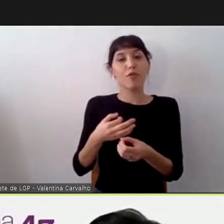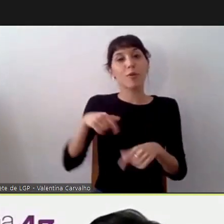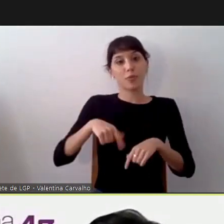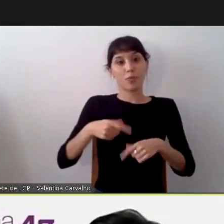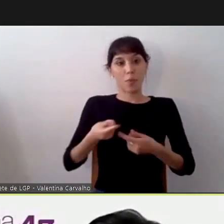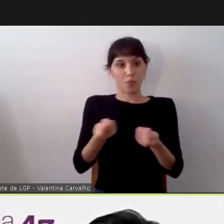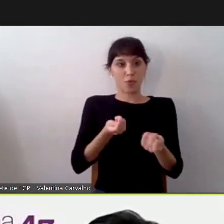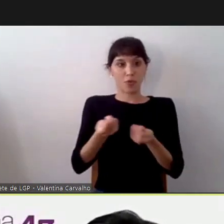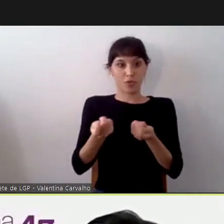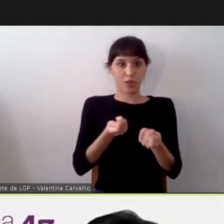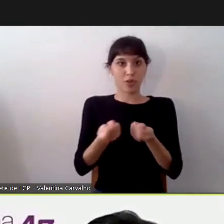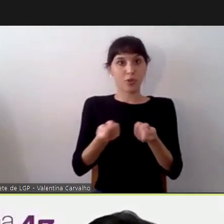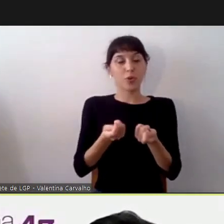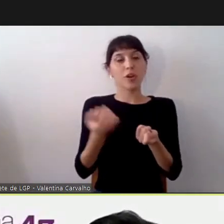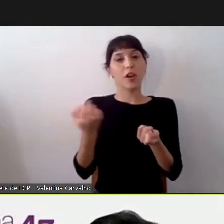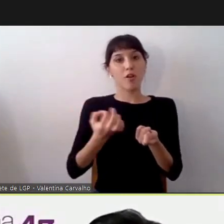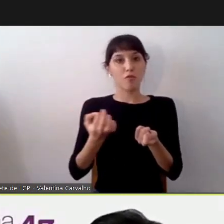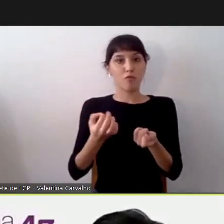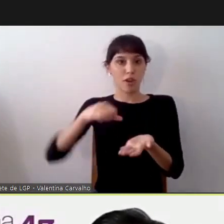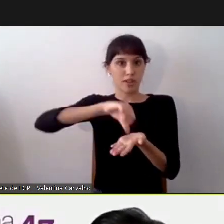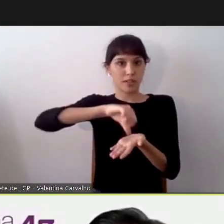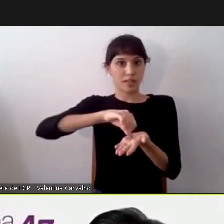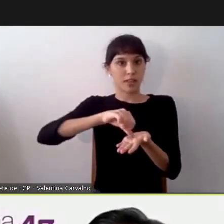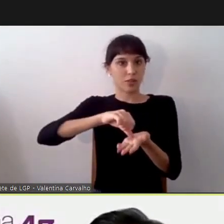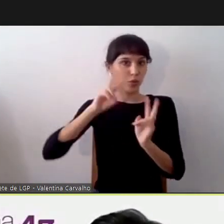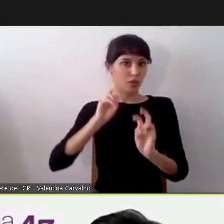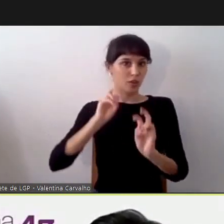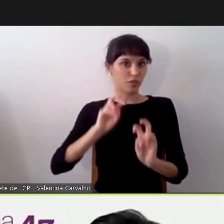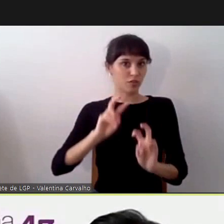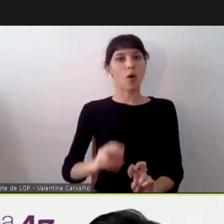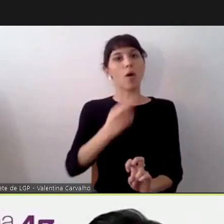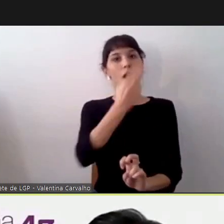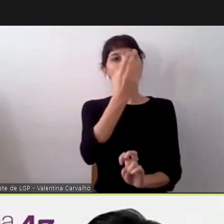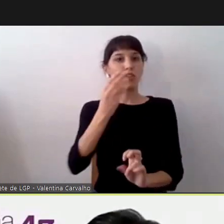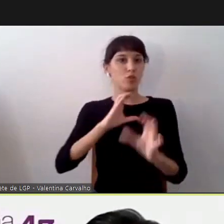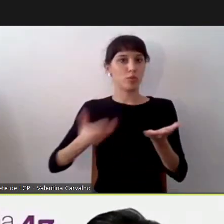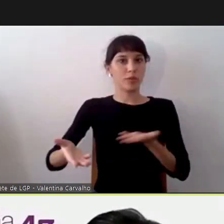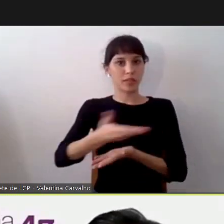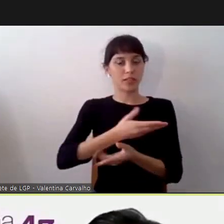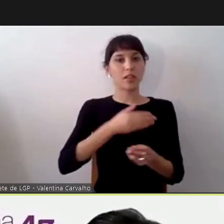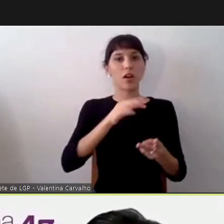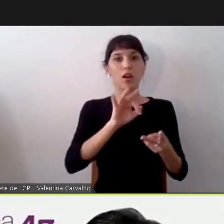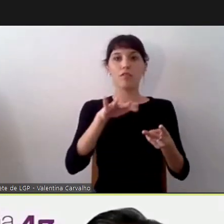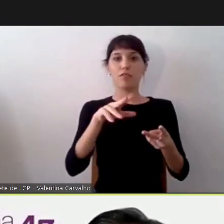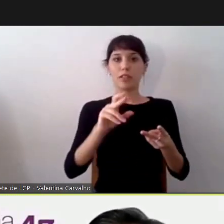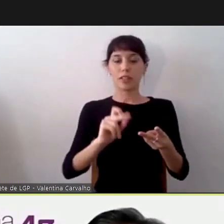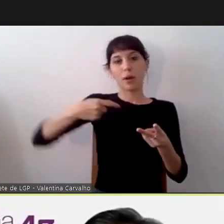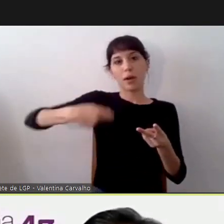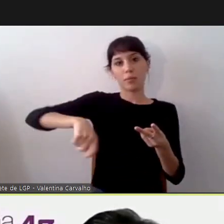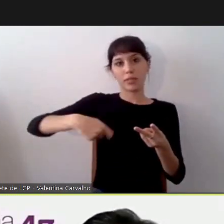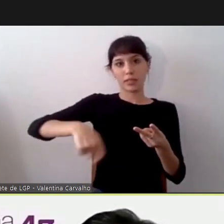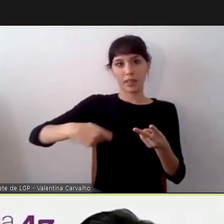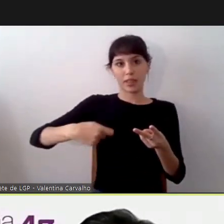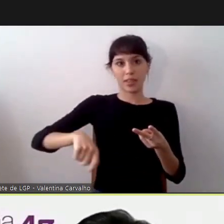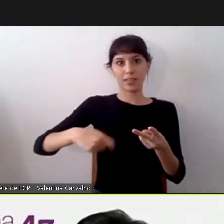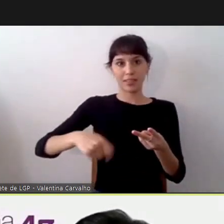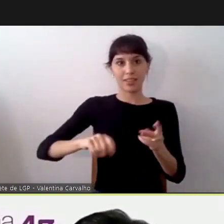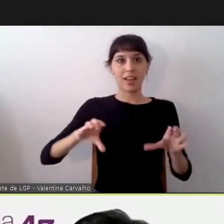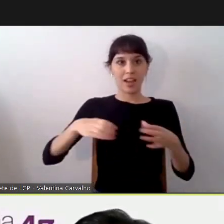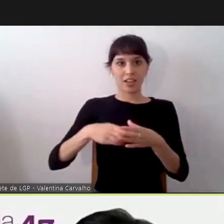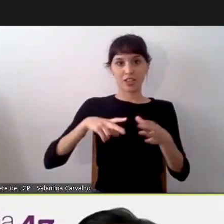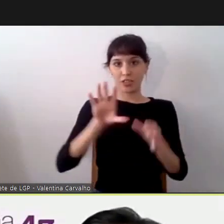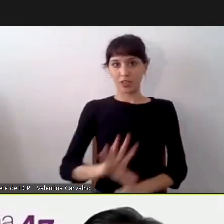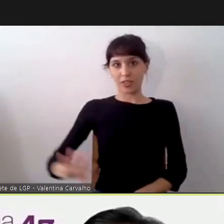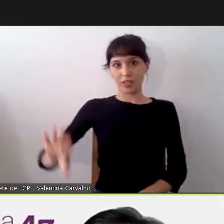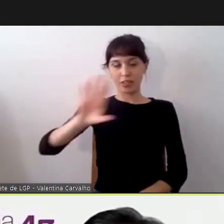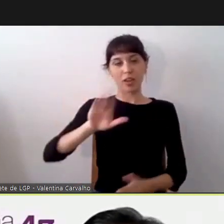membro do Conselho Executivo do Centro de Investigação em Artes de Comunicação, a Filipe Henriques de Jesus, Presidente da Agência Nacional para a Qualificação e Ensino